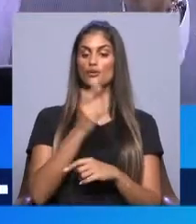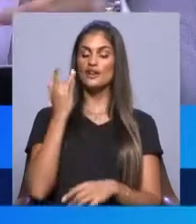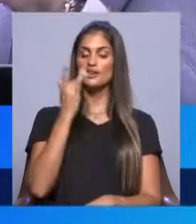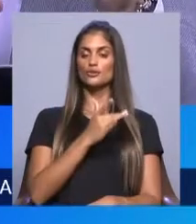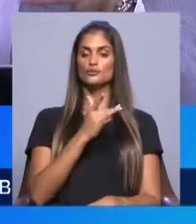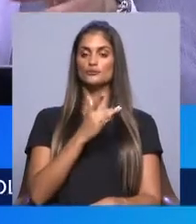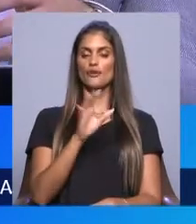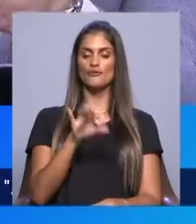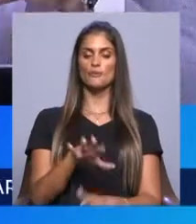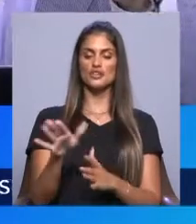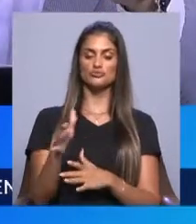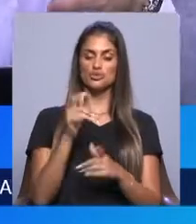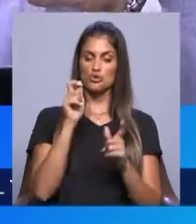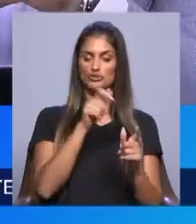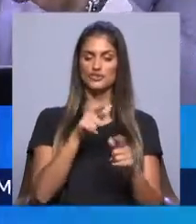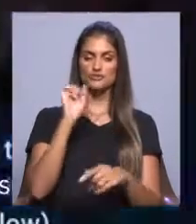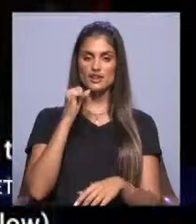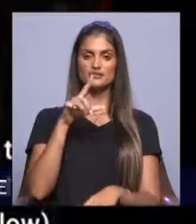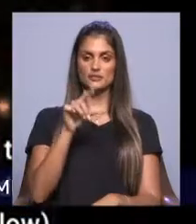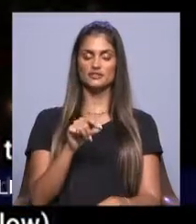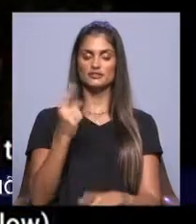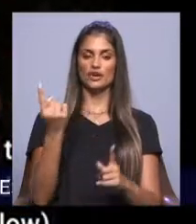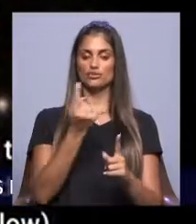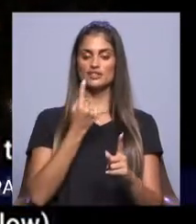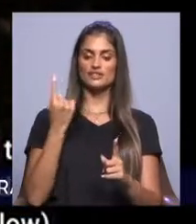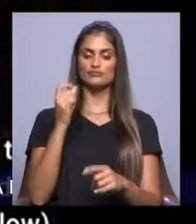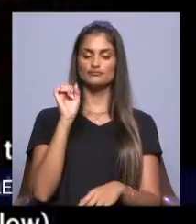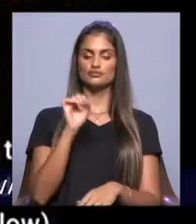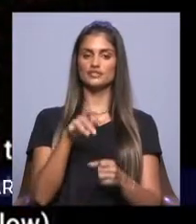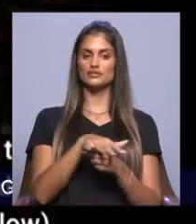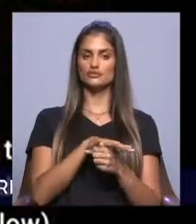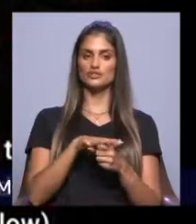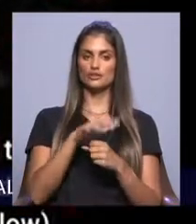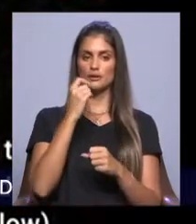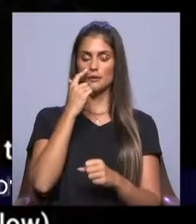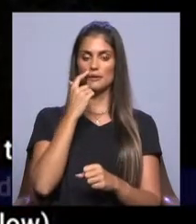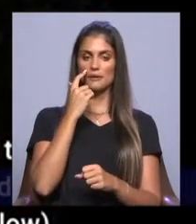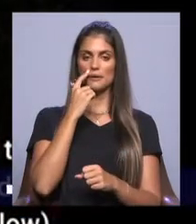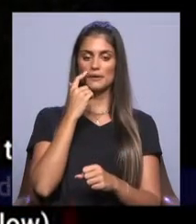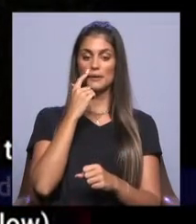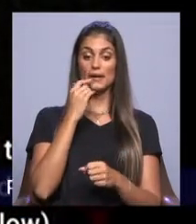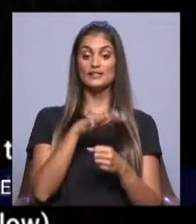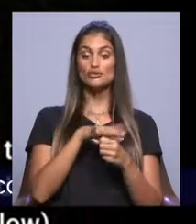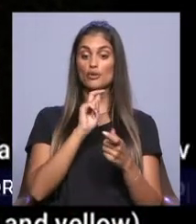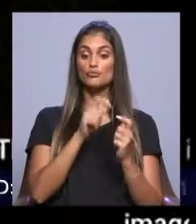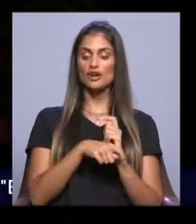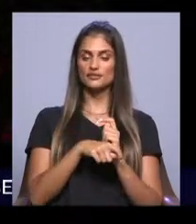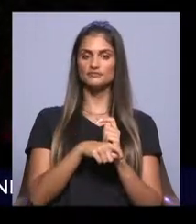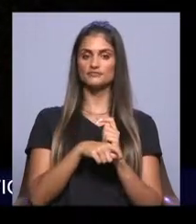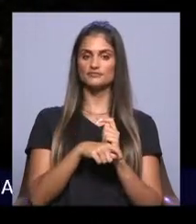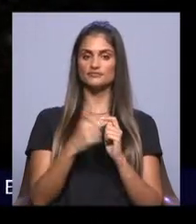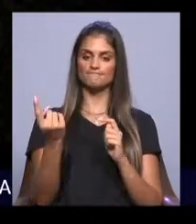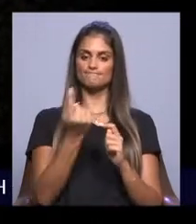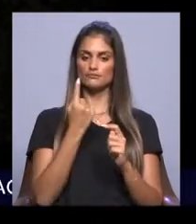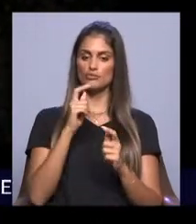ou menos descontrolada e isso afeta também a sua própria rotação, neste caso abrandando. Há casos em que até pode alterar o sentido da